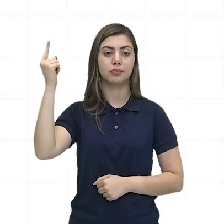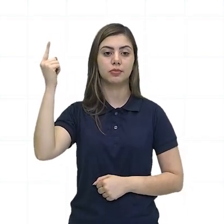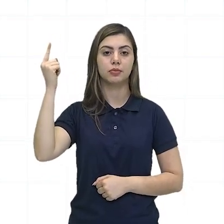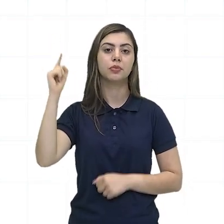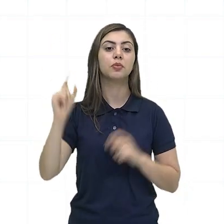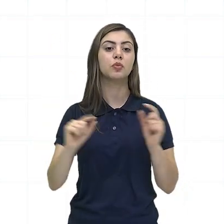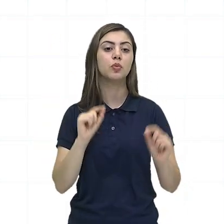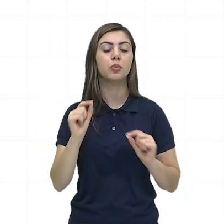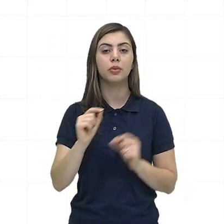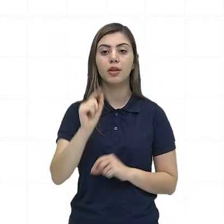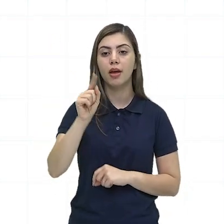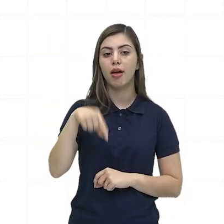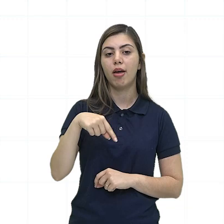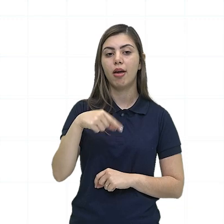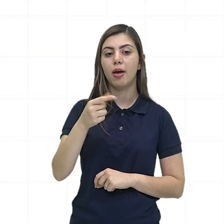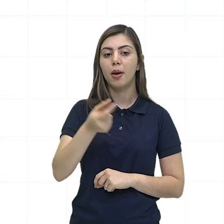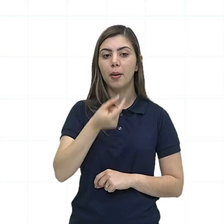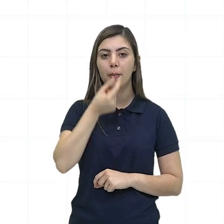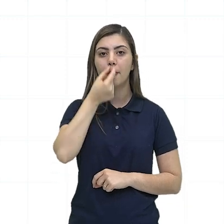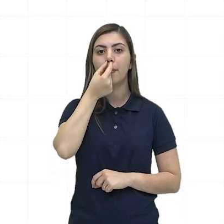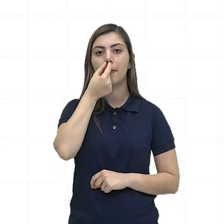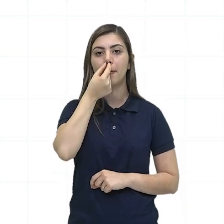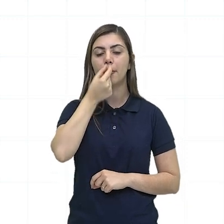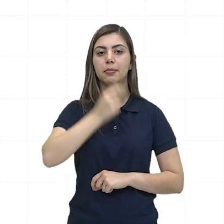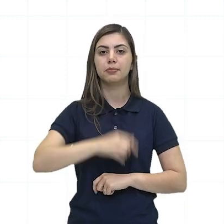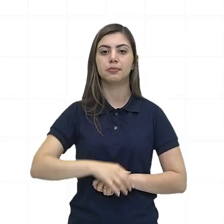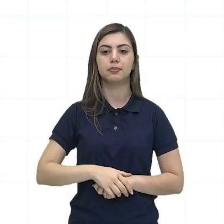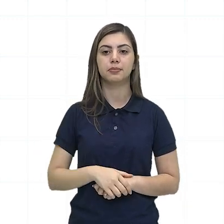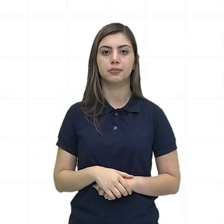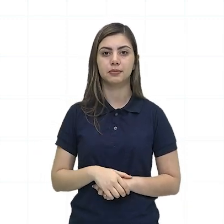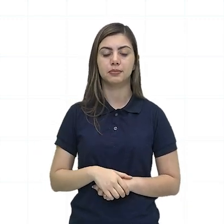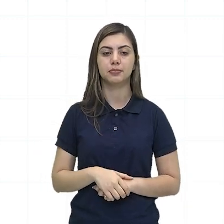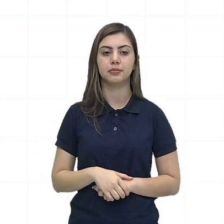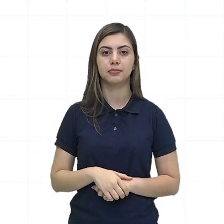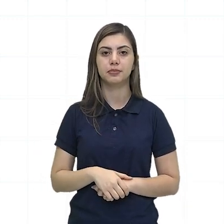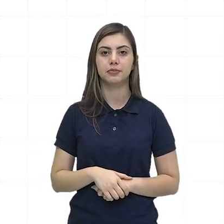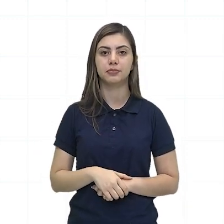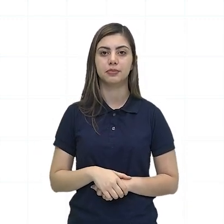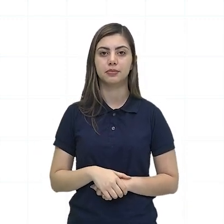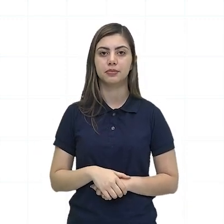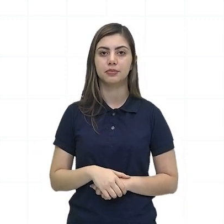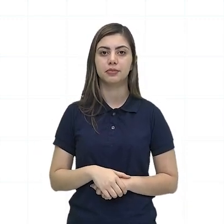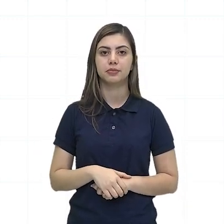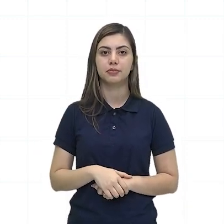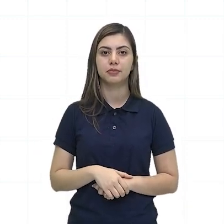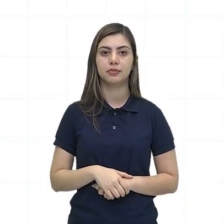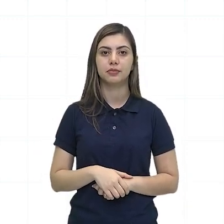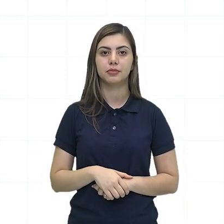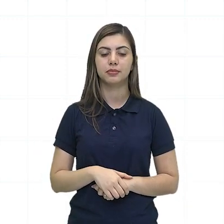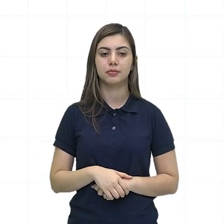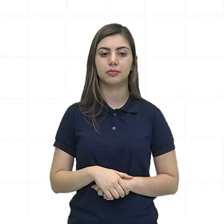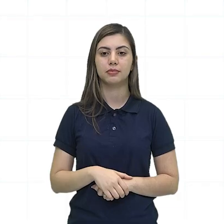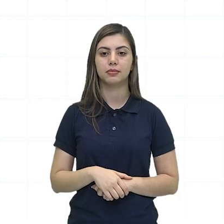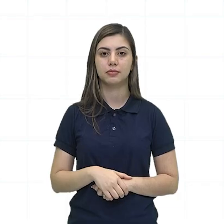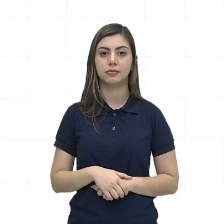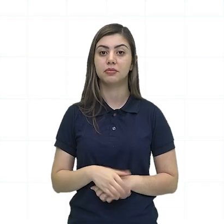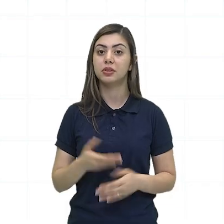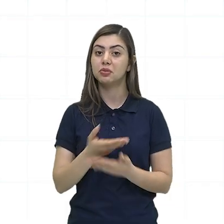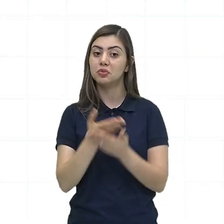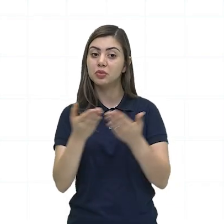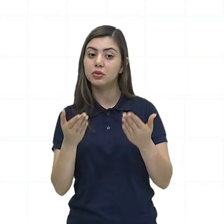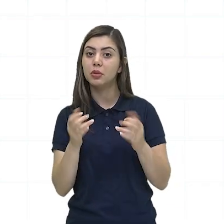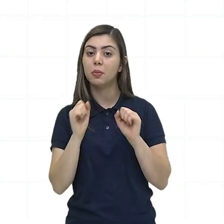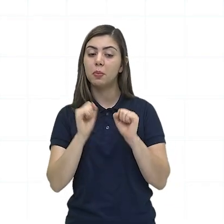que são piercing, né? Piercing de nariz, nose rings. Vou dar esse tempinho para